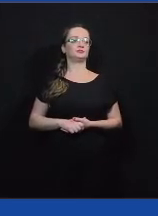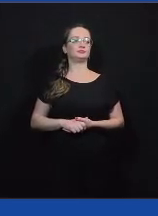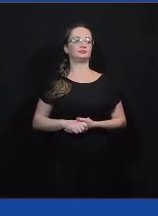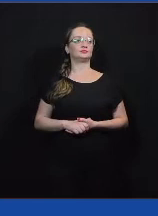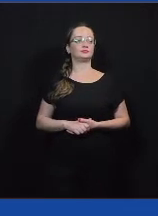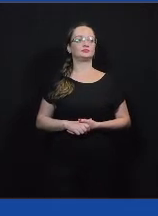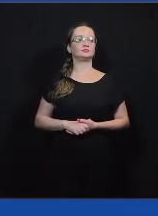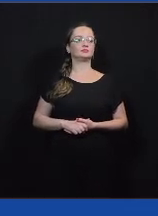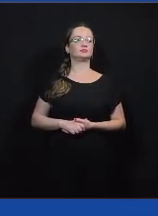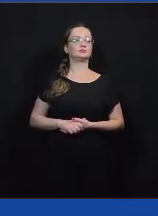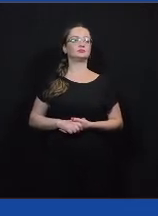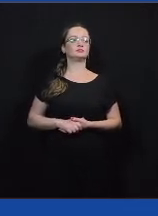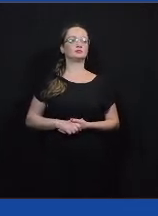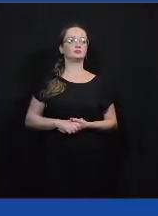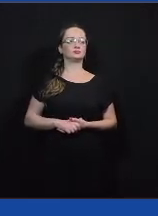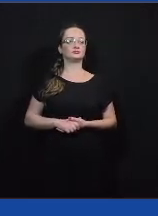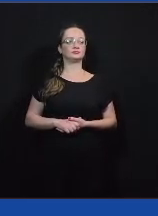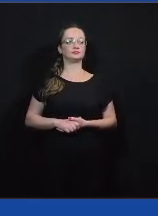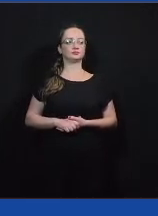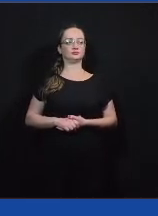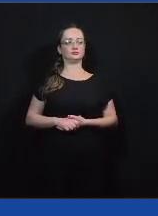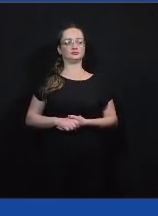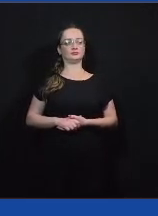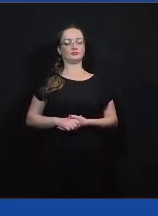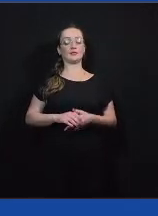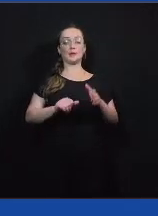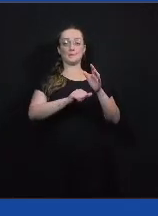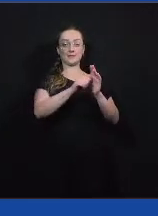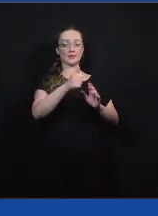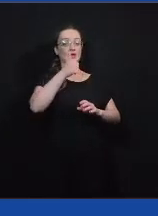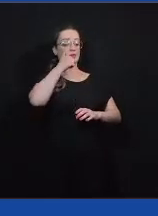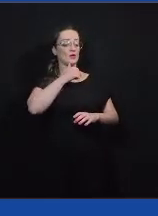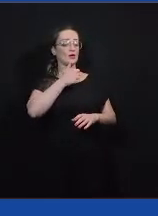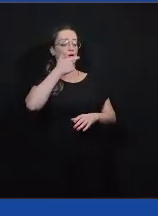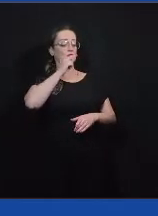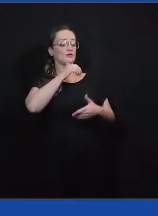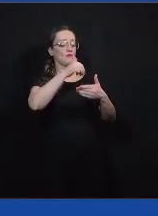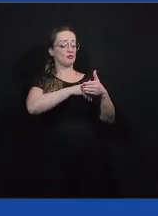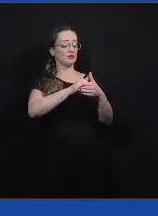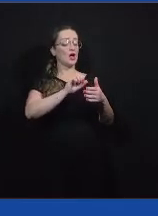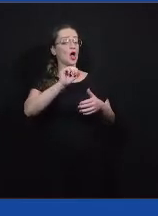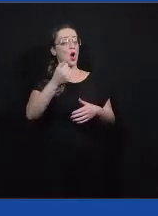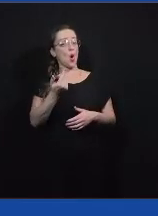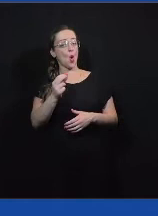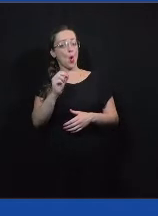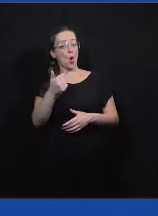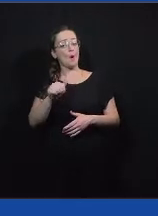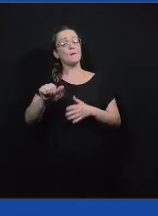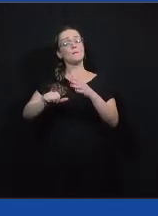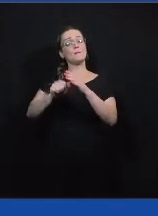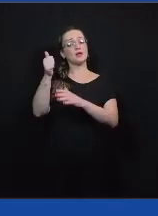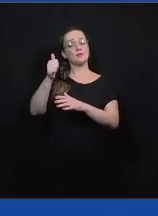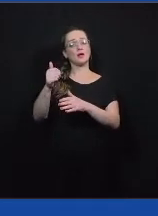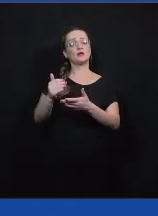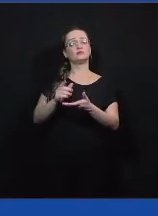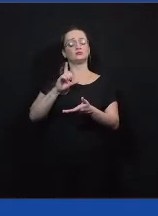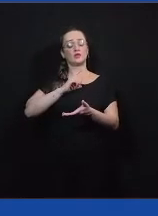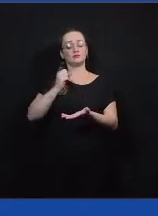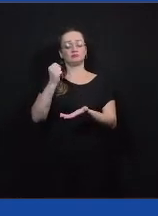e antes ou depois das mulheres conquistaram o direito de todos otários e saindo uma coisa nada importante hein